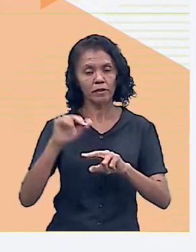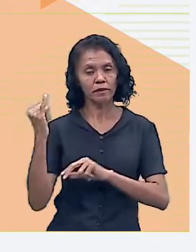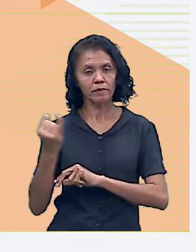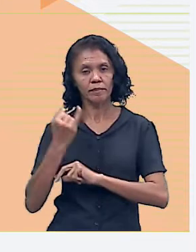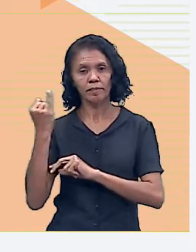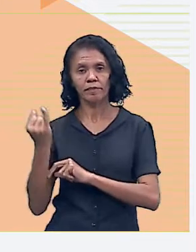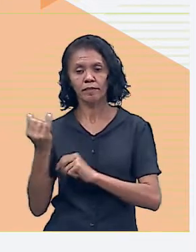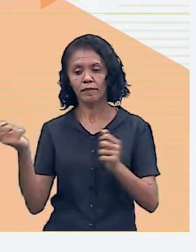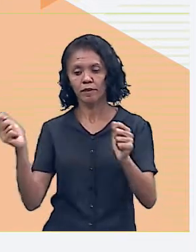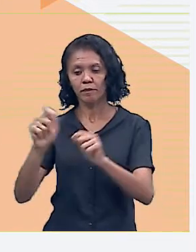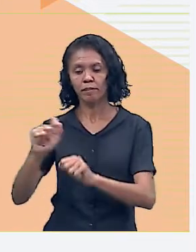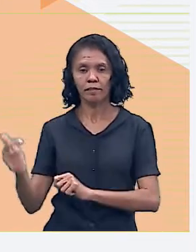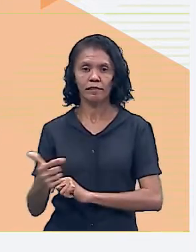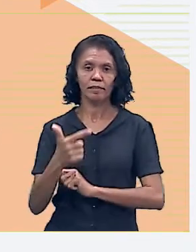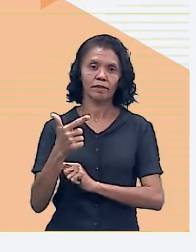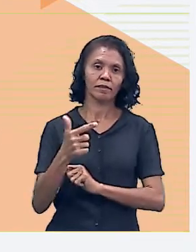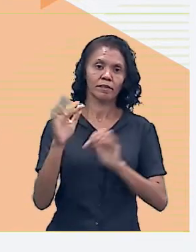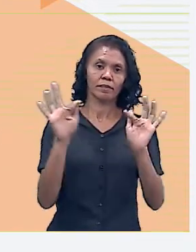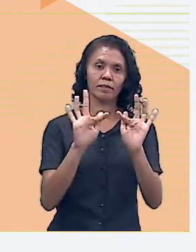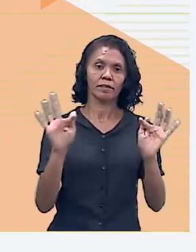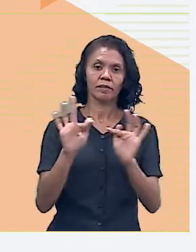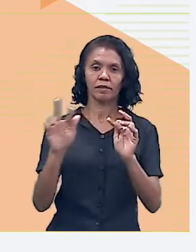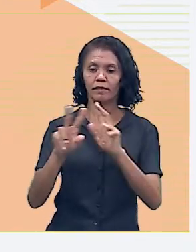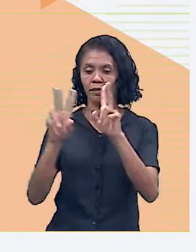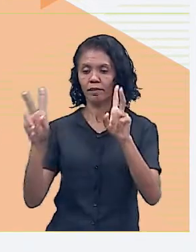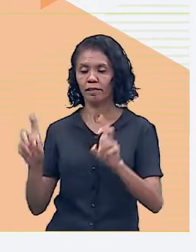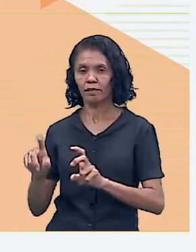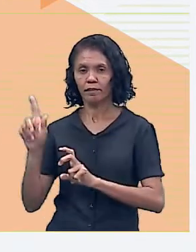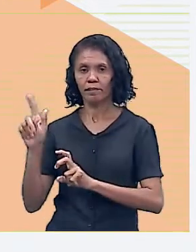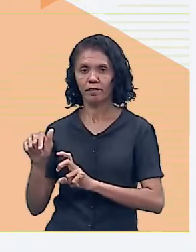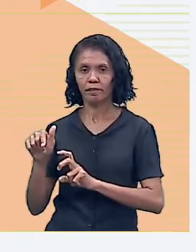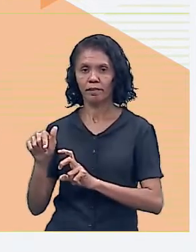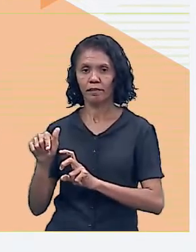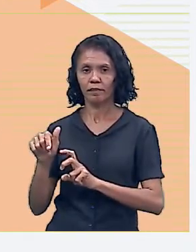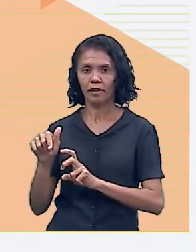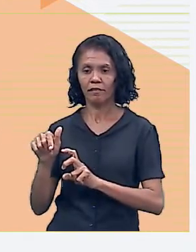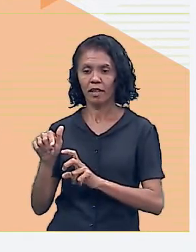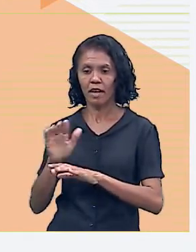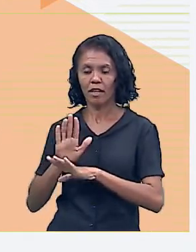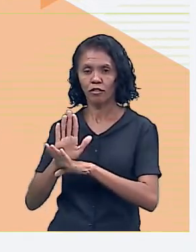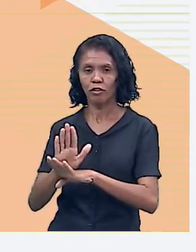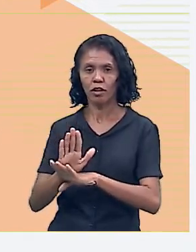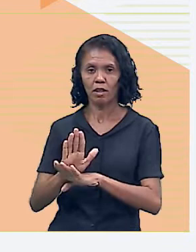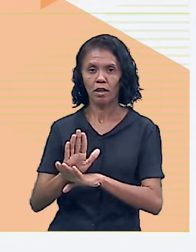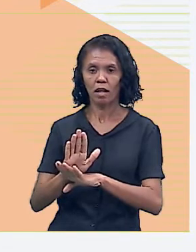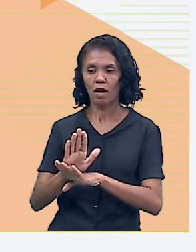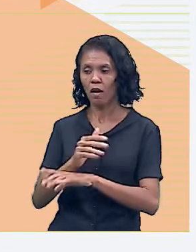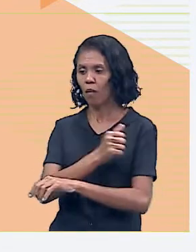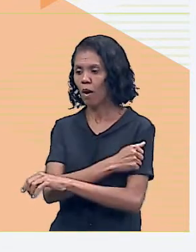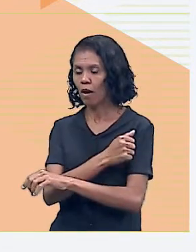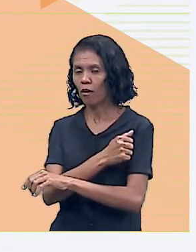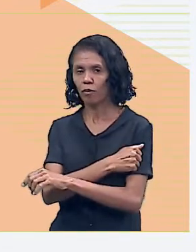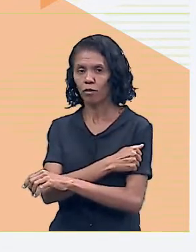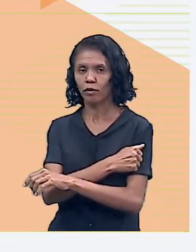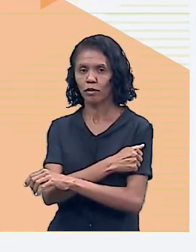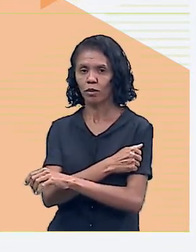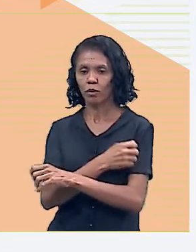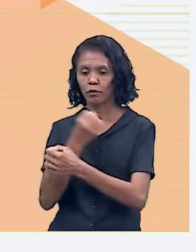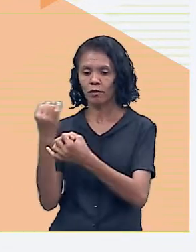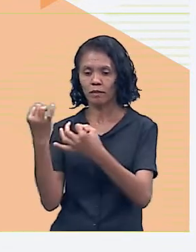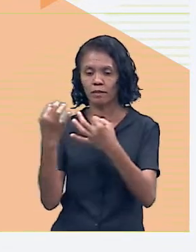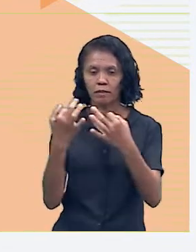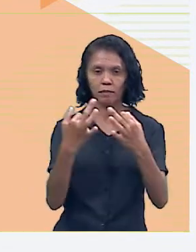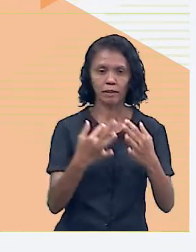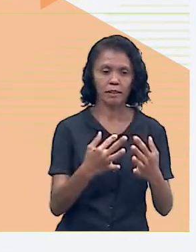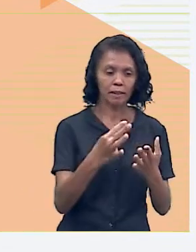na competência dois a frase tema ela é tão importante para te dar um direcionamento de como falar sobre o